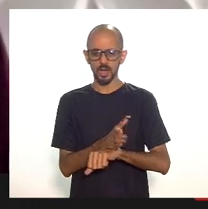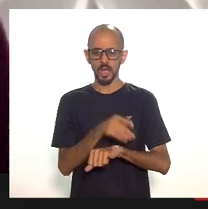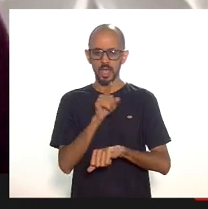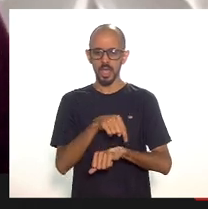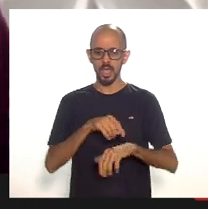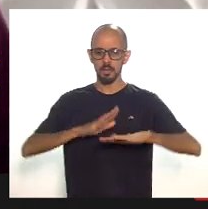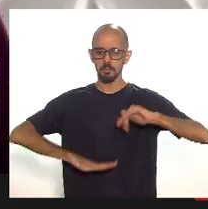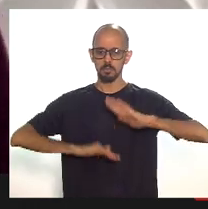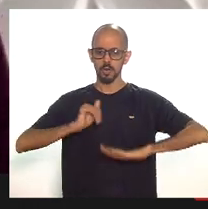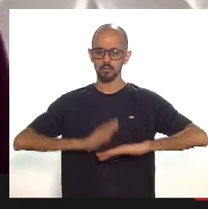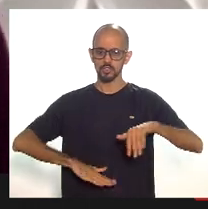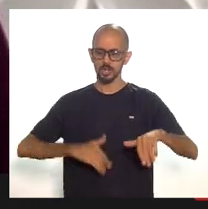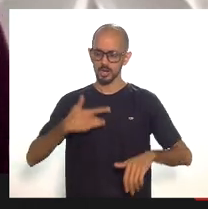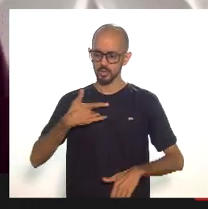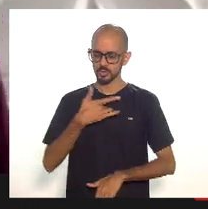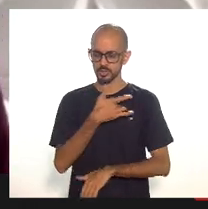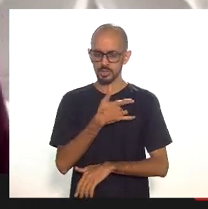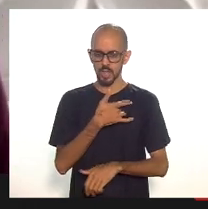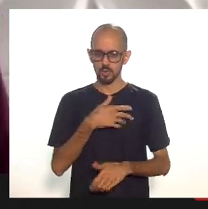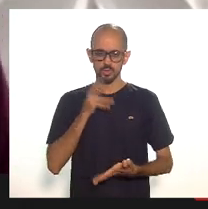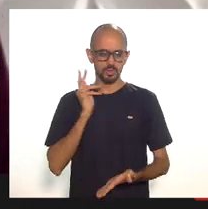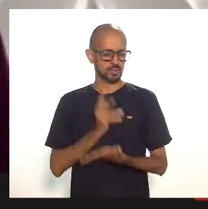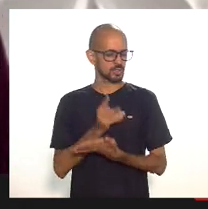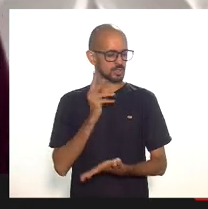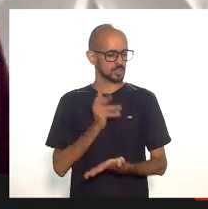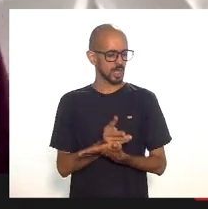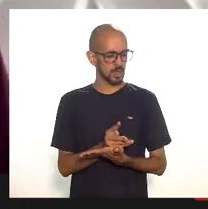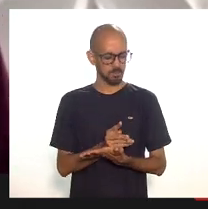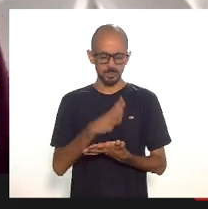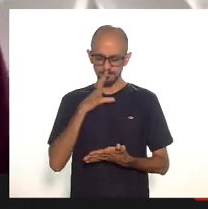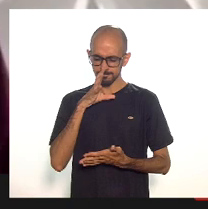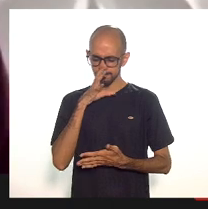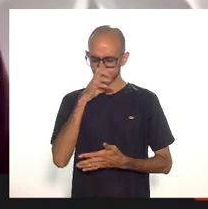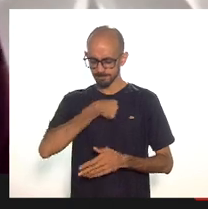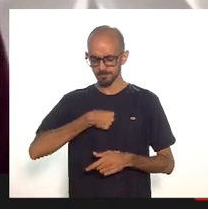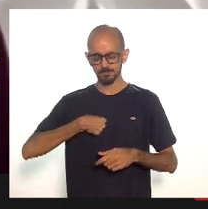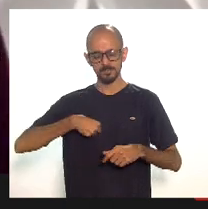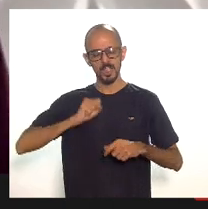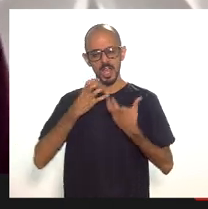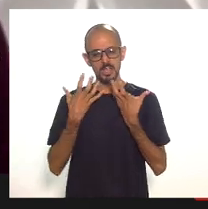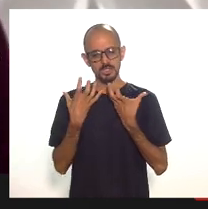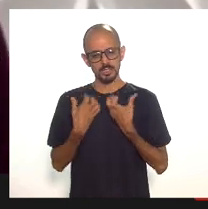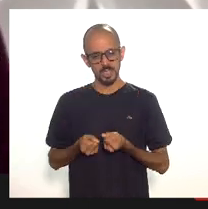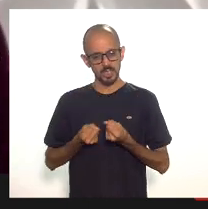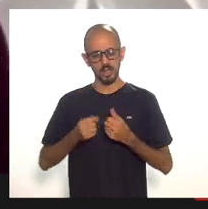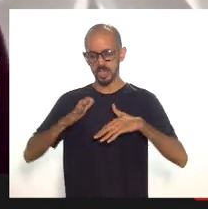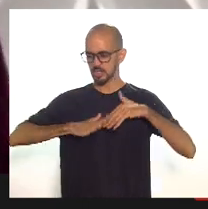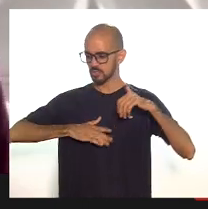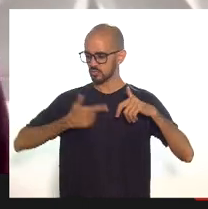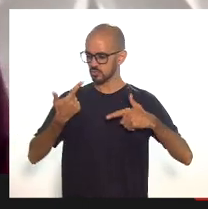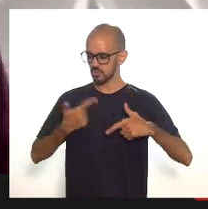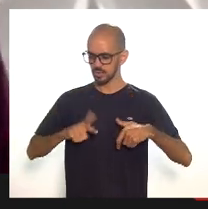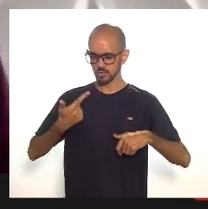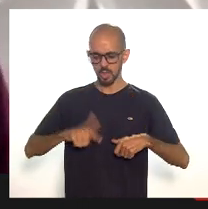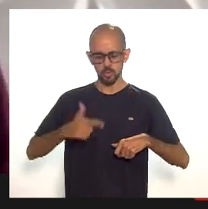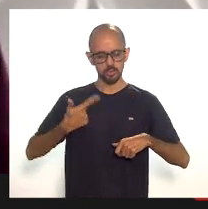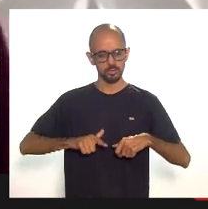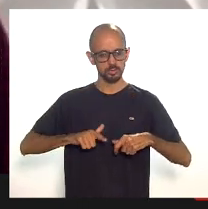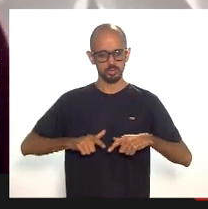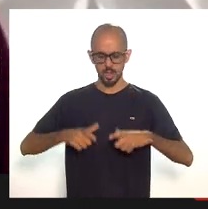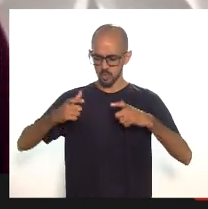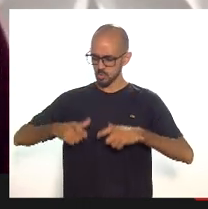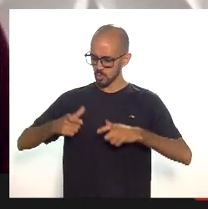os profissionais de saúde sempre prontos, dedicados, muitas vezes em péssimas condições de trabalho,